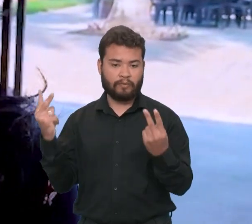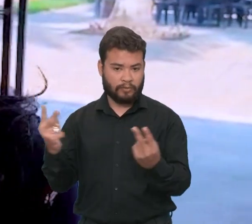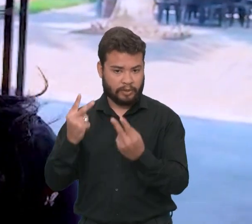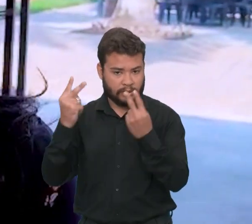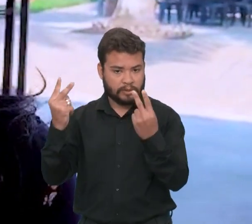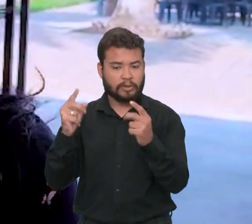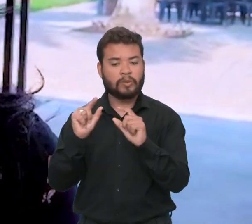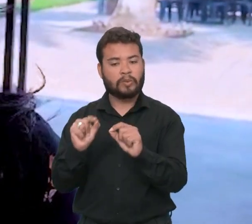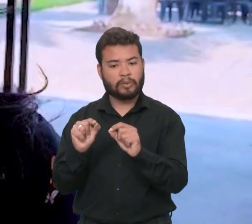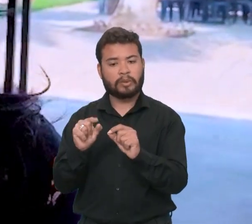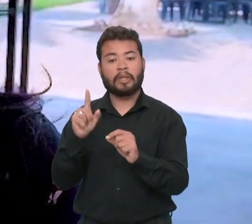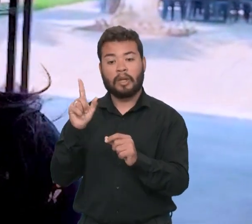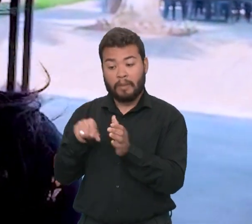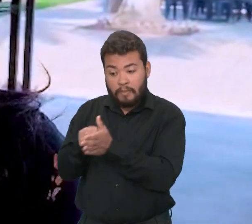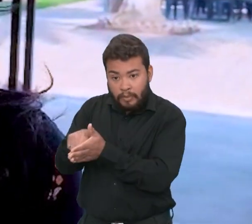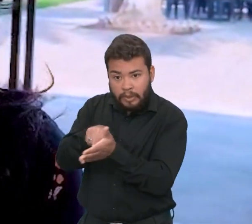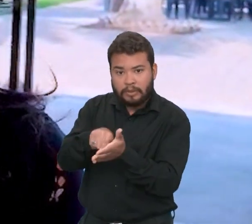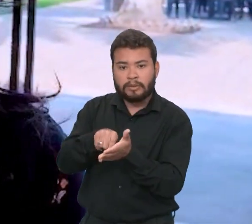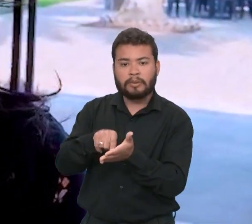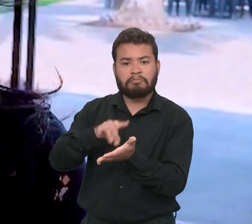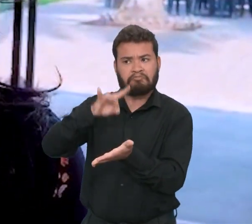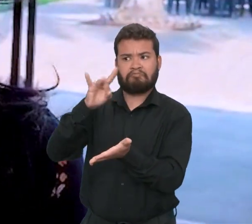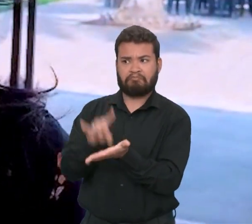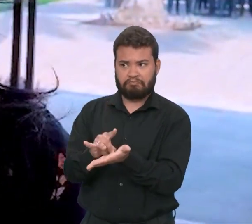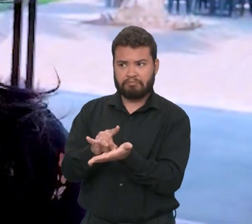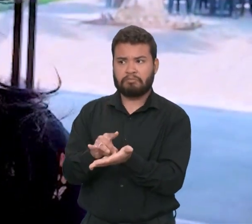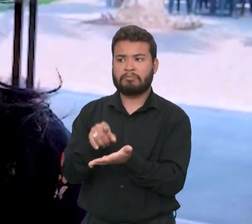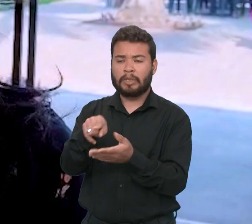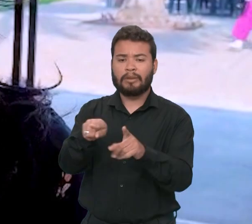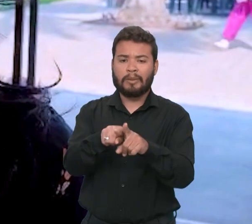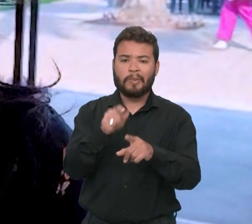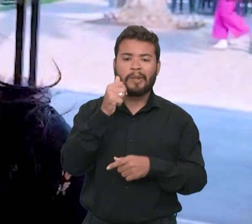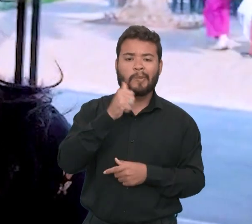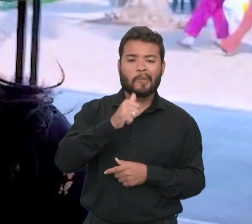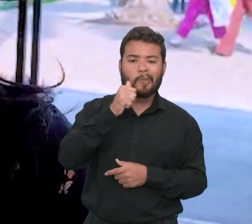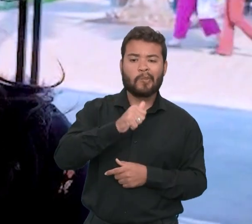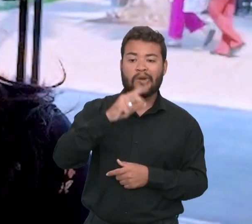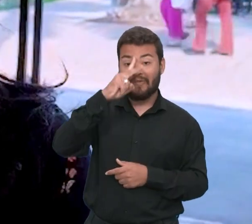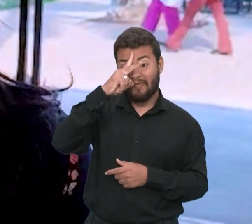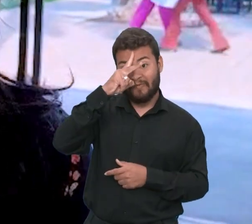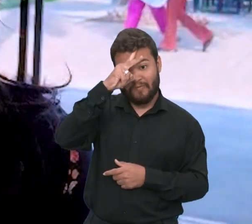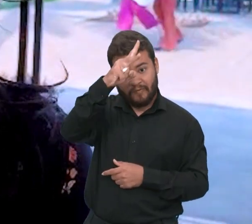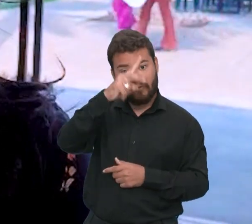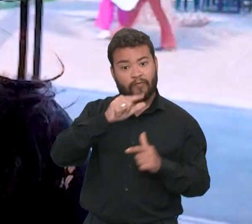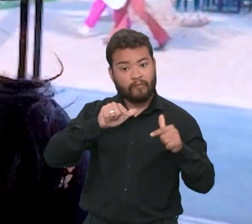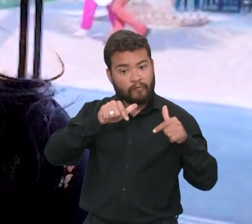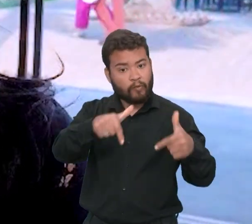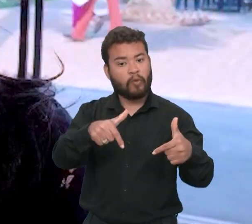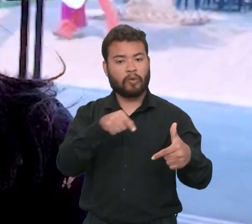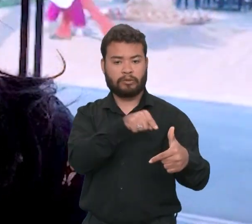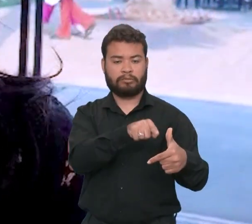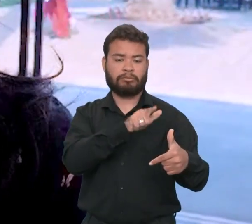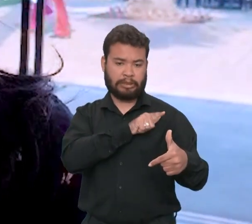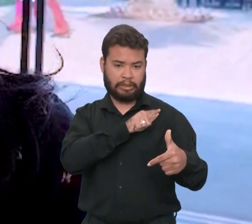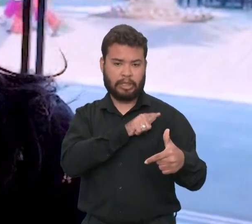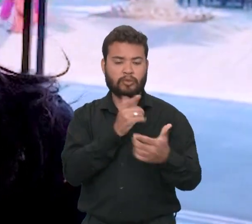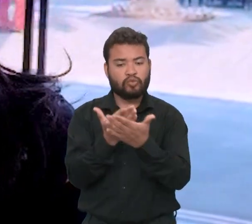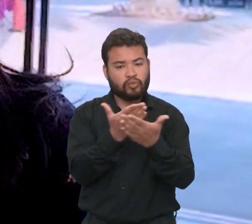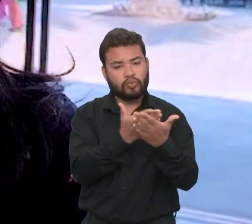da originalidade, da força das mulheres que se aventuram no mundo